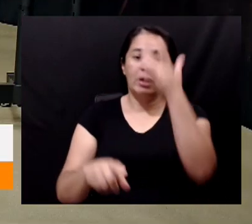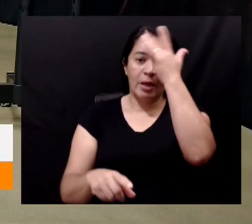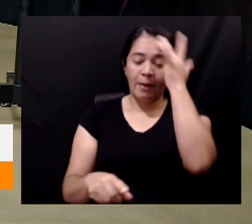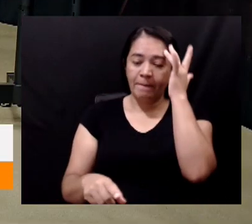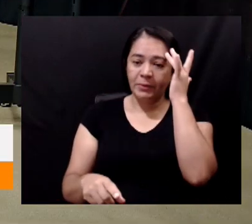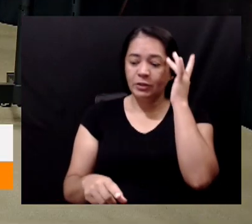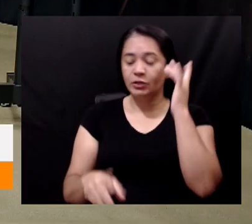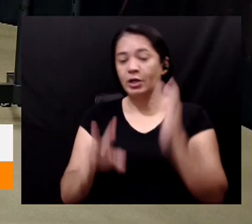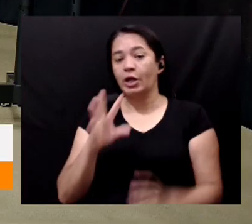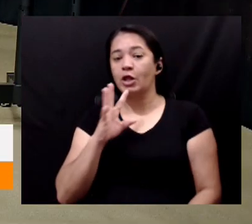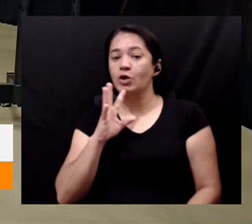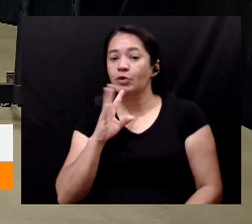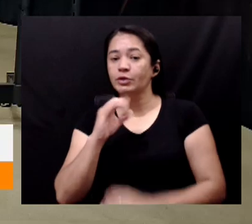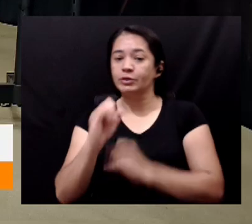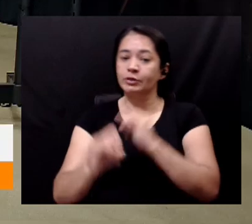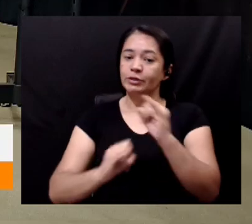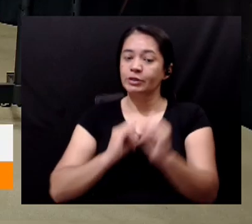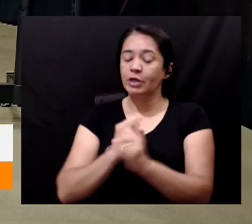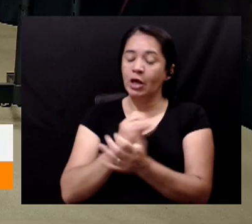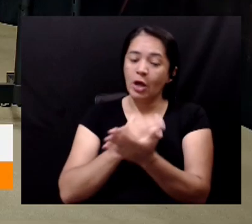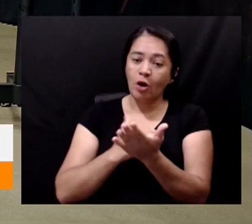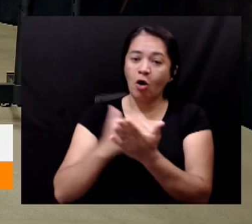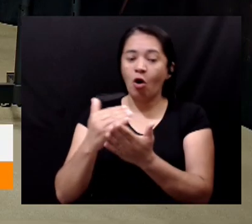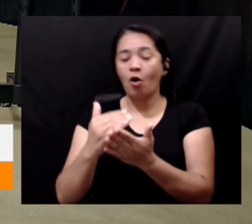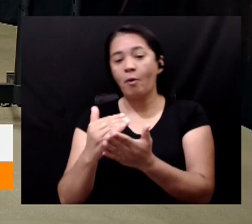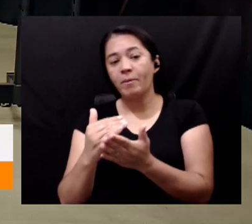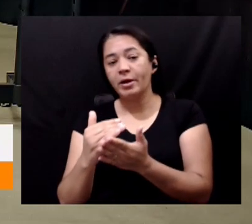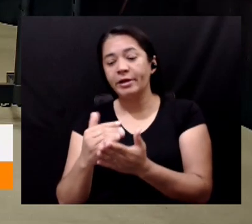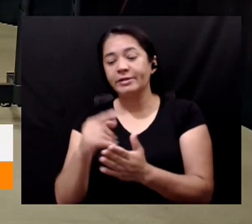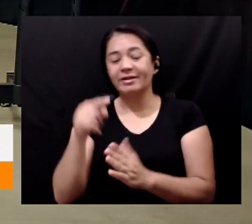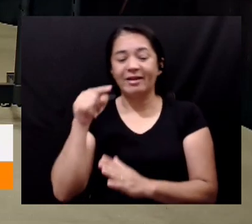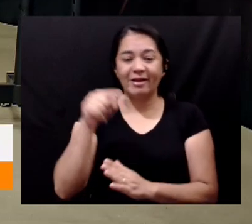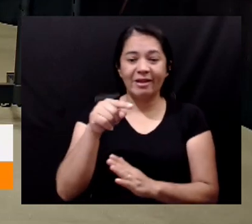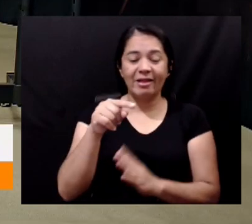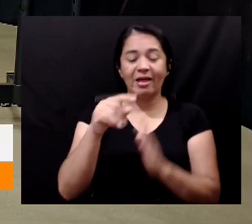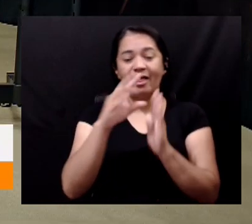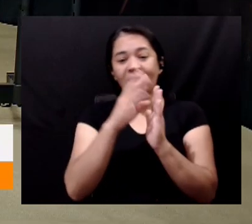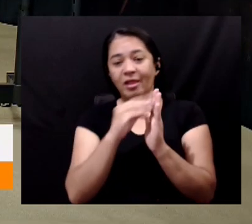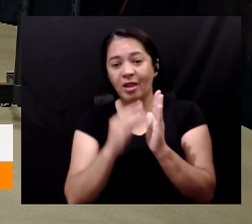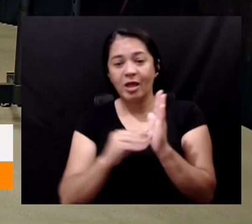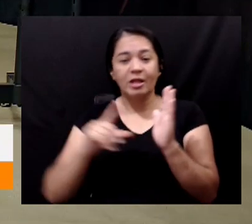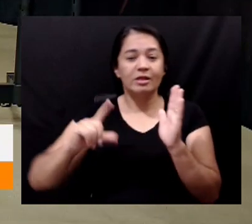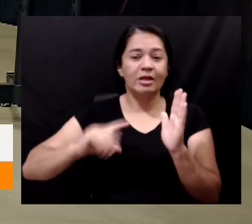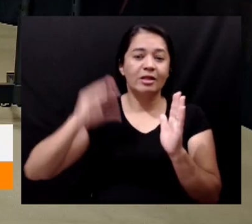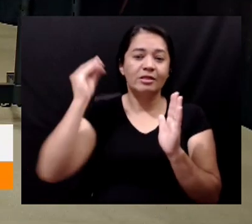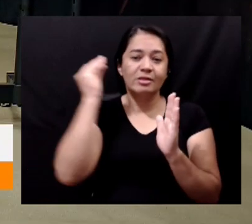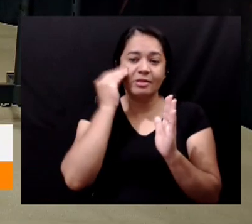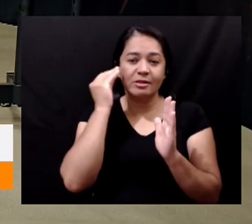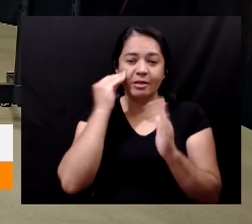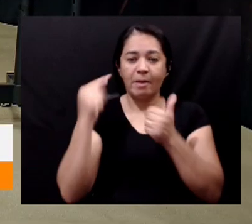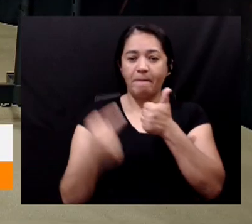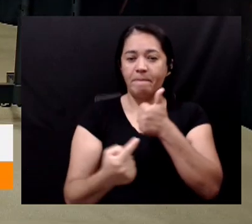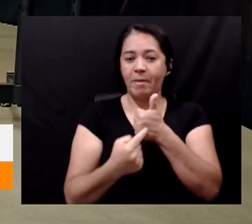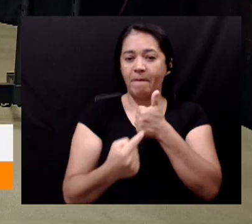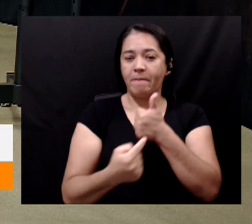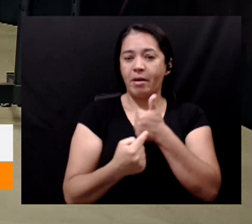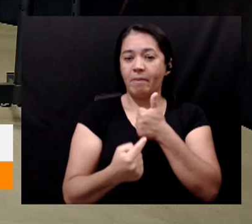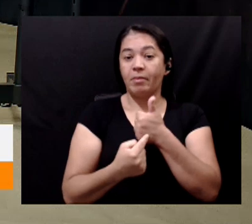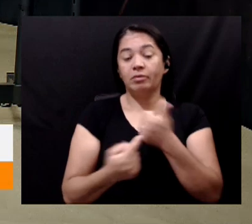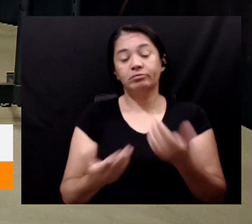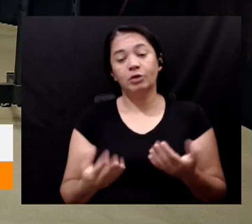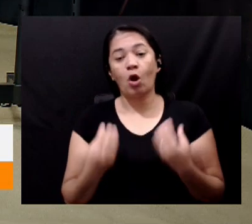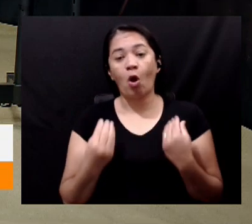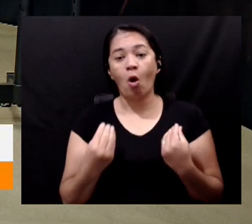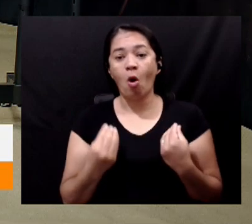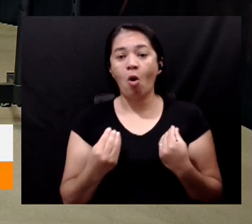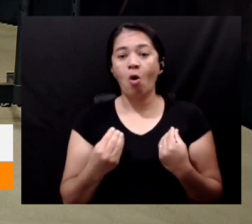e vai entrar lá onde tem esse tipo de conteúdo para testar, para se validar. Como que os pais, quais são os sinais,